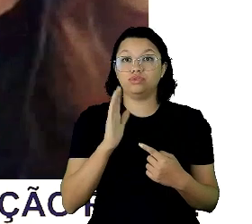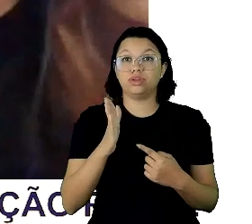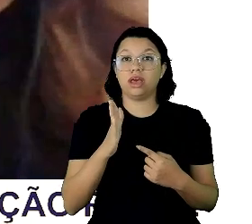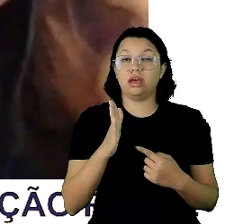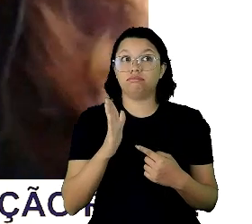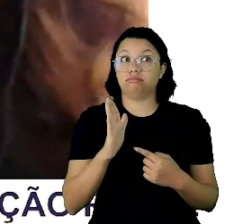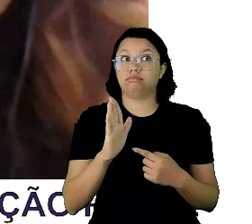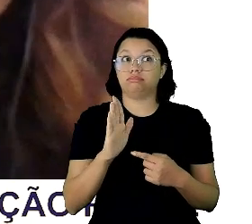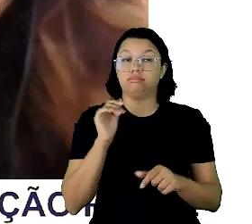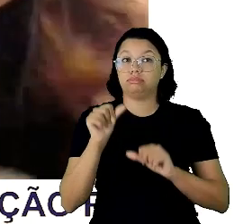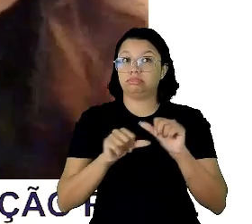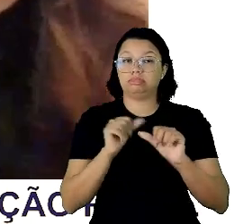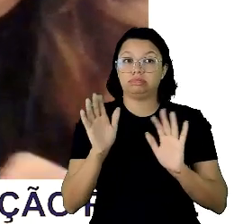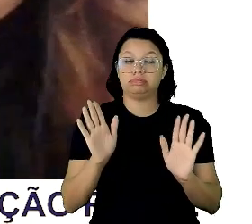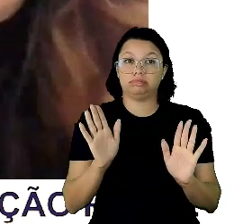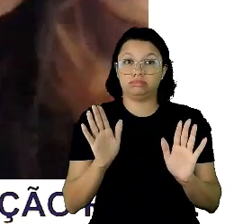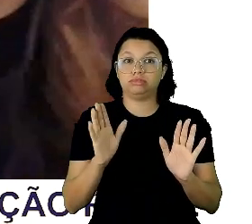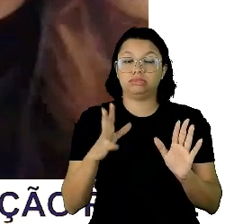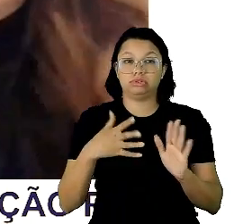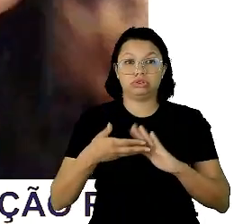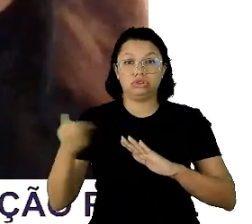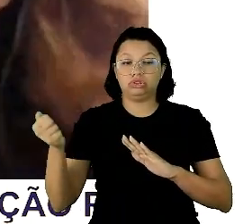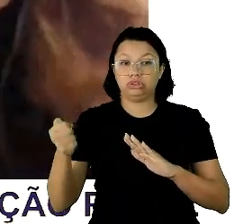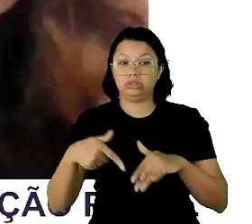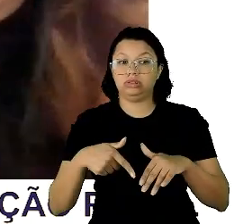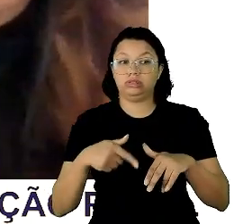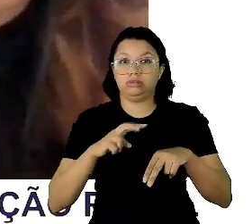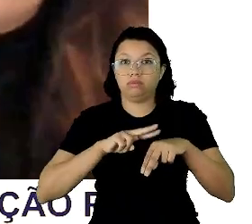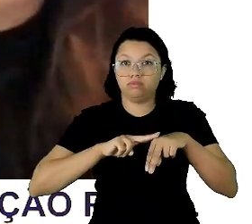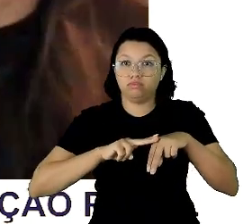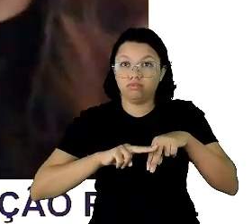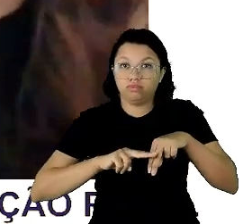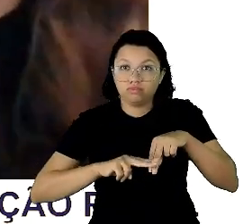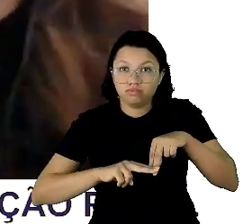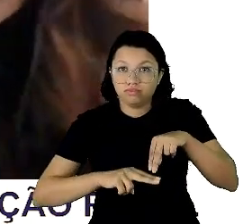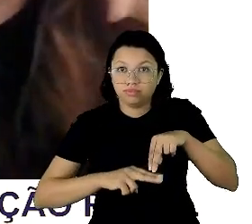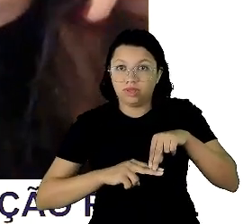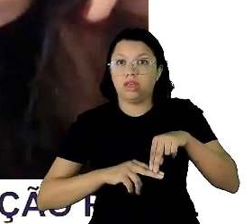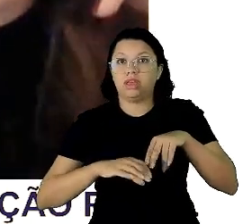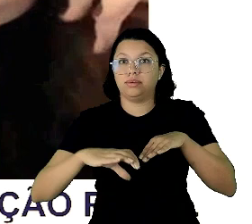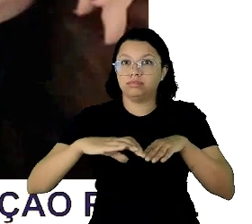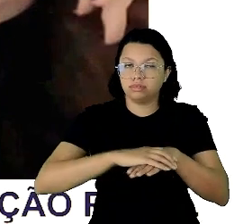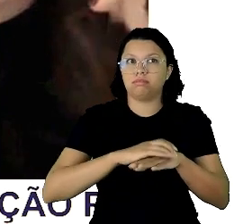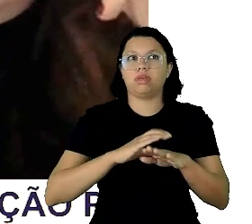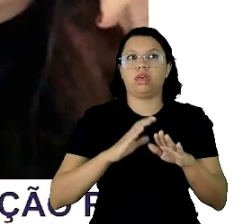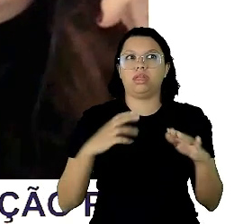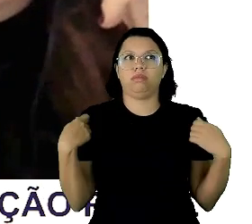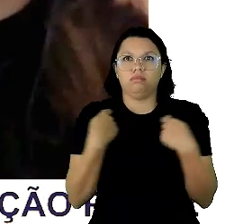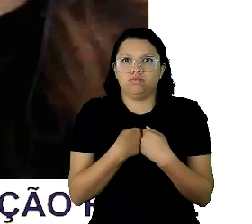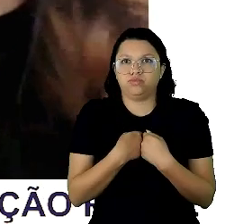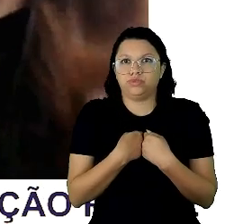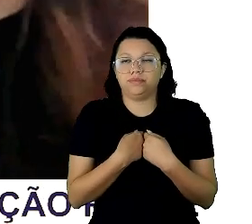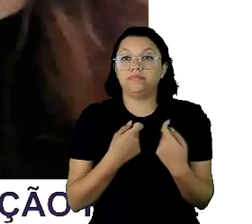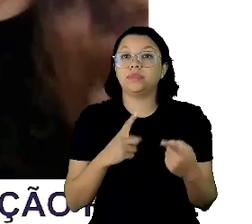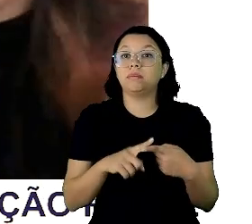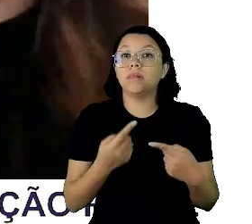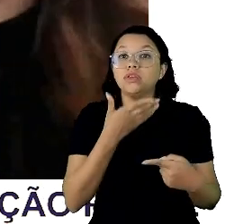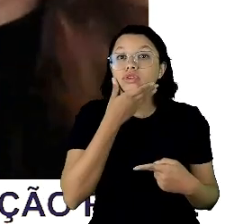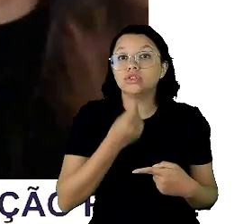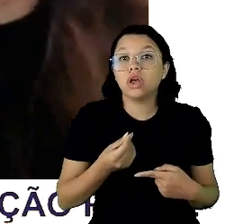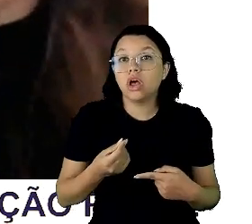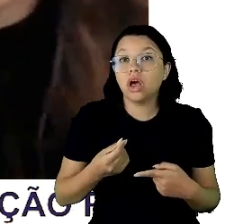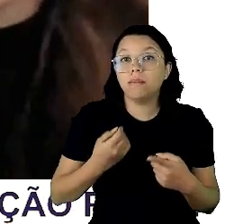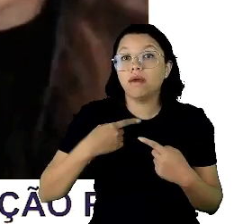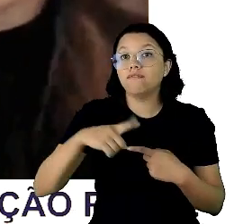Bota uma calça, bota um tênis, põe uma blusa mais fechada. É um absurdo. E os homens saem sem camisa e chinelão